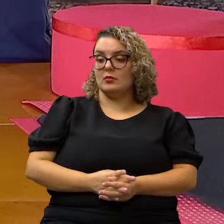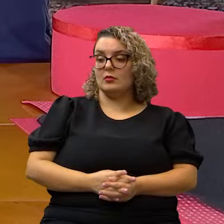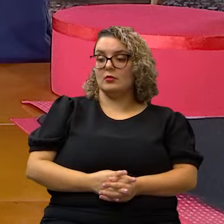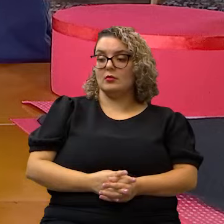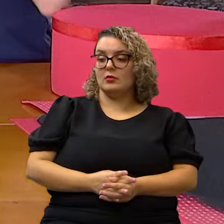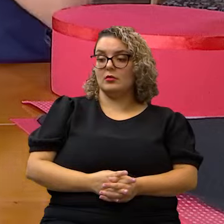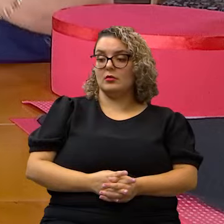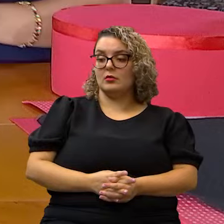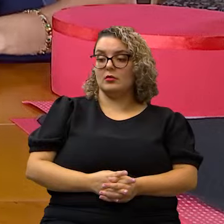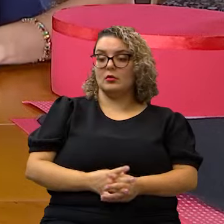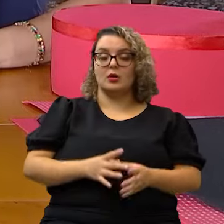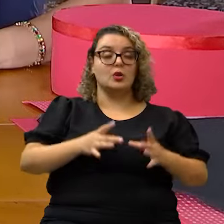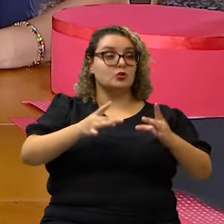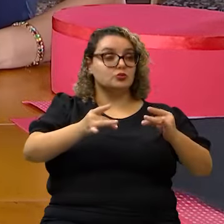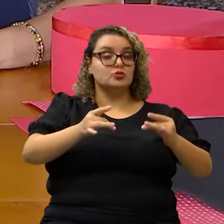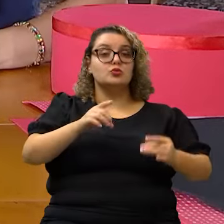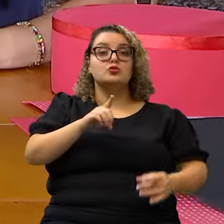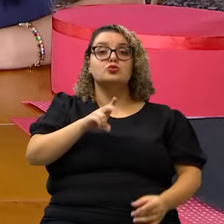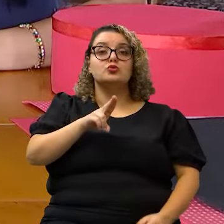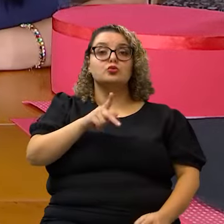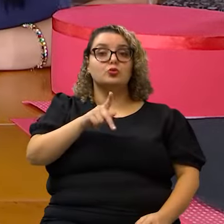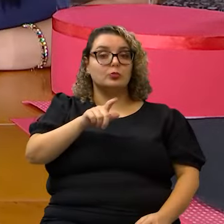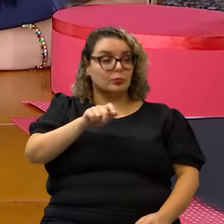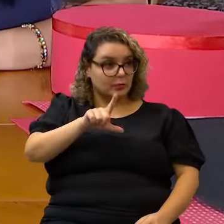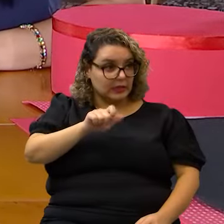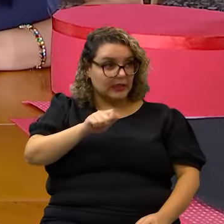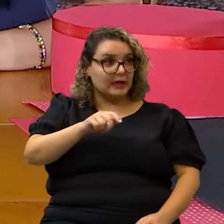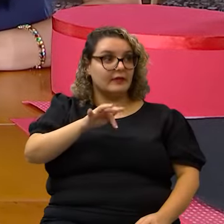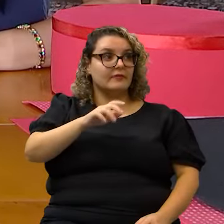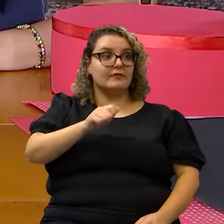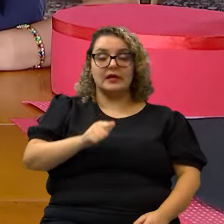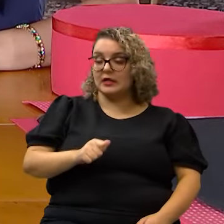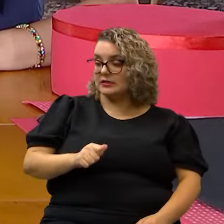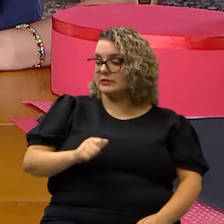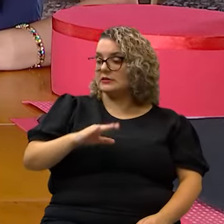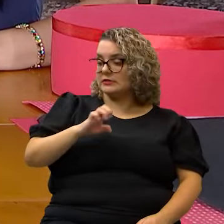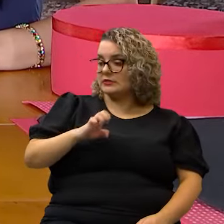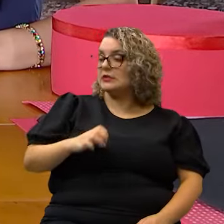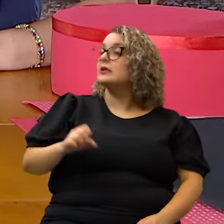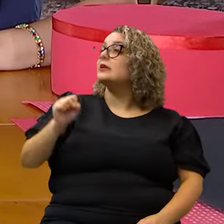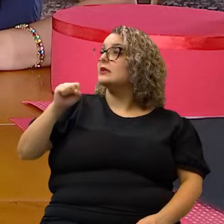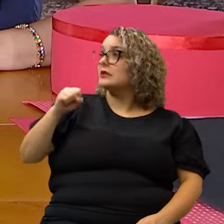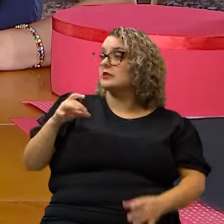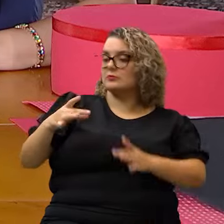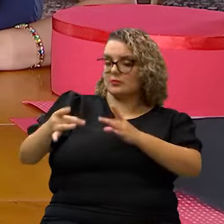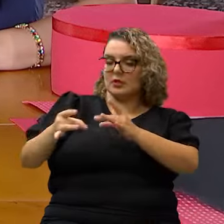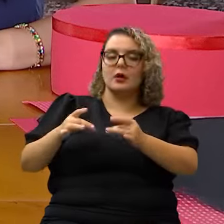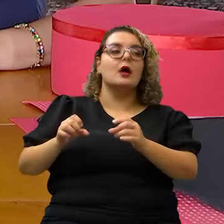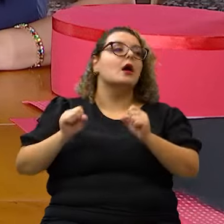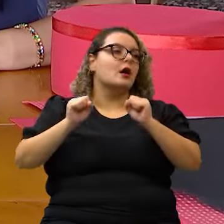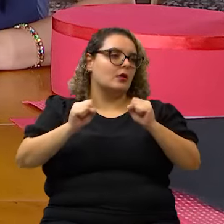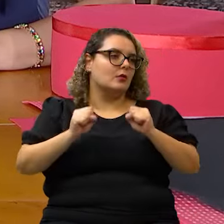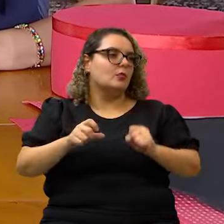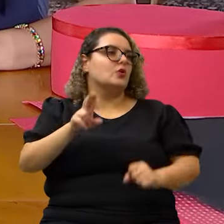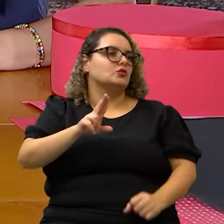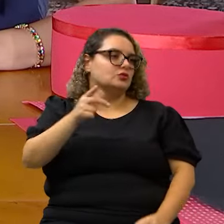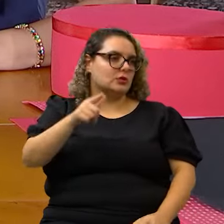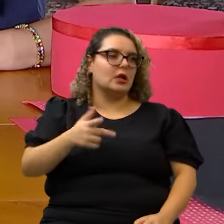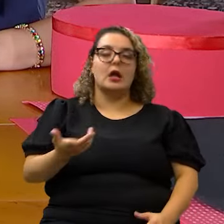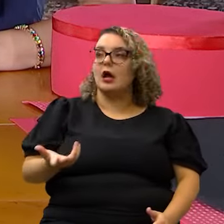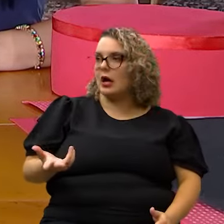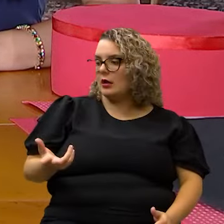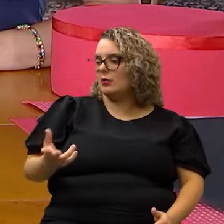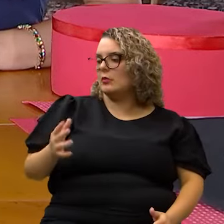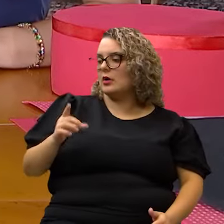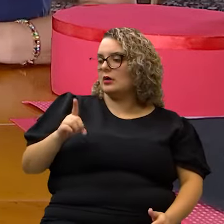cola, como é que fala? Durex dupla face. Aí você vem com a cola, ó. Ah, com a dupla face. Isso, pode. Aí dá pra você reaproveitar,